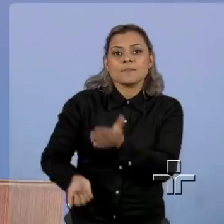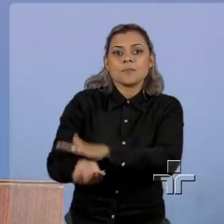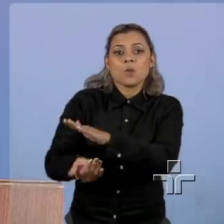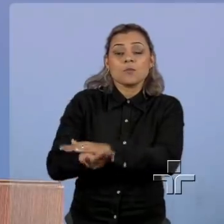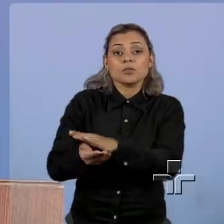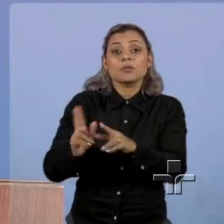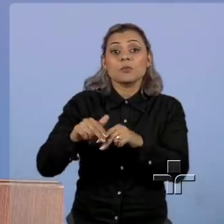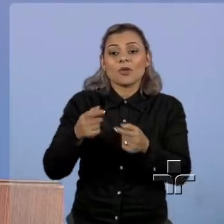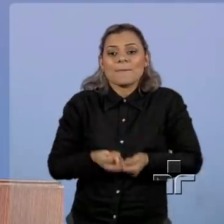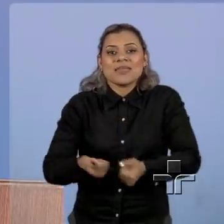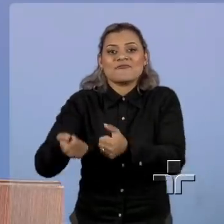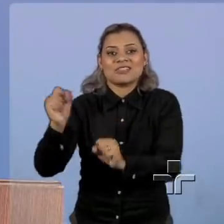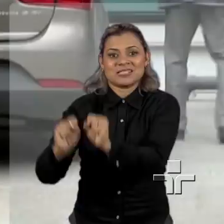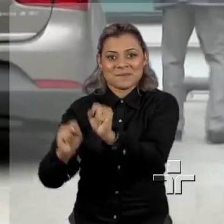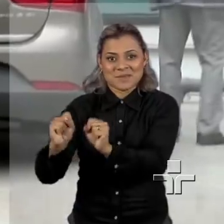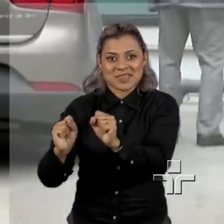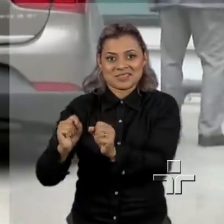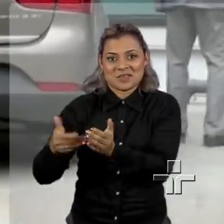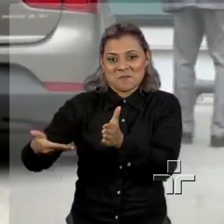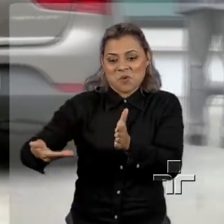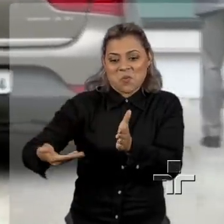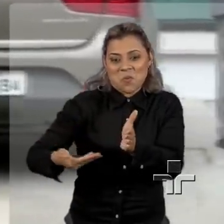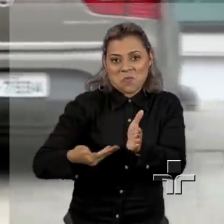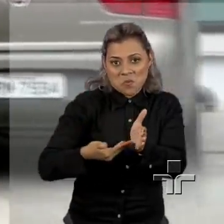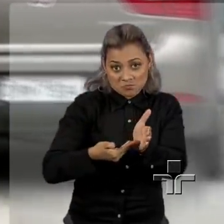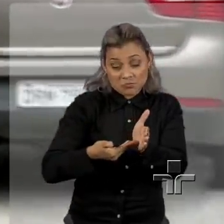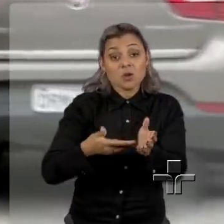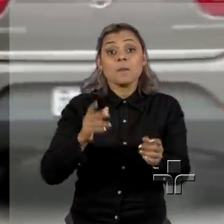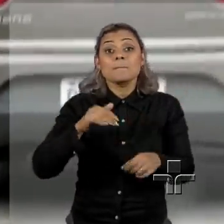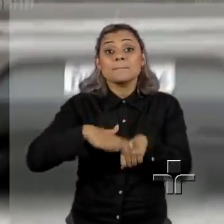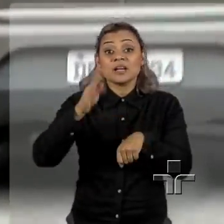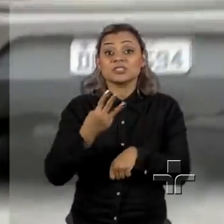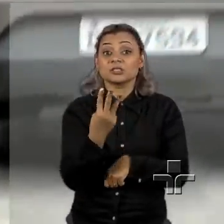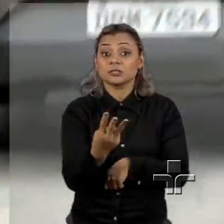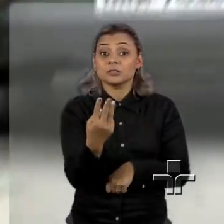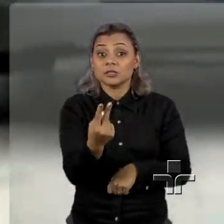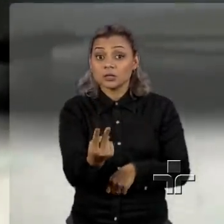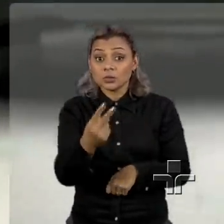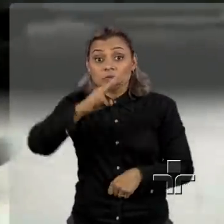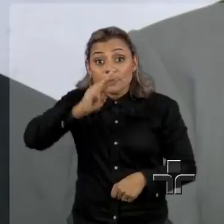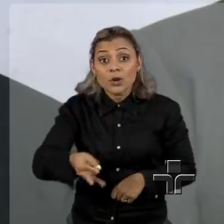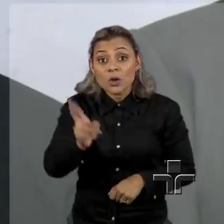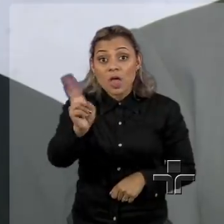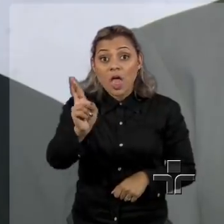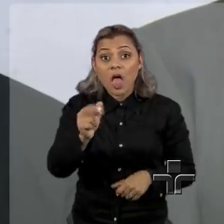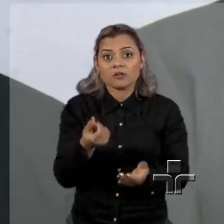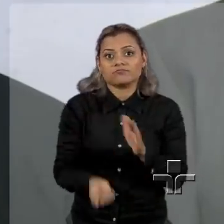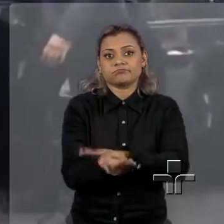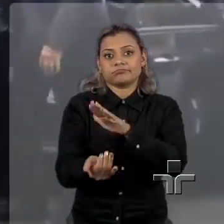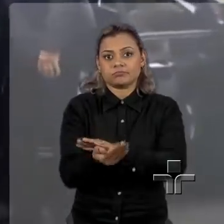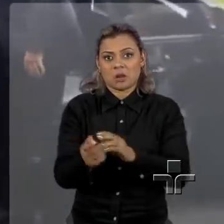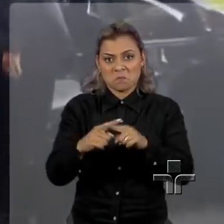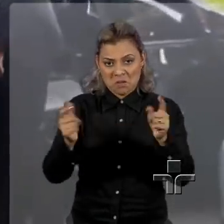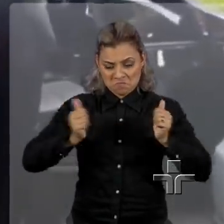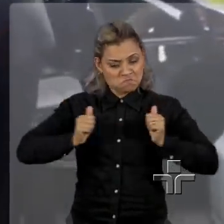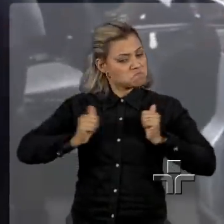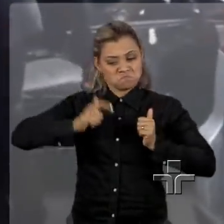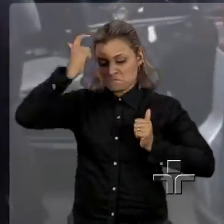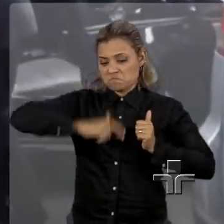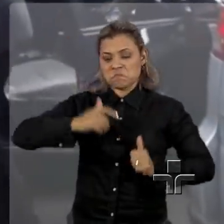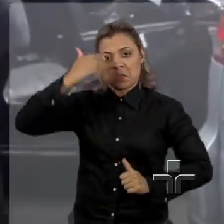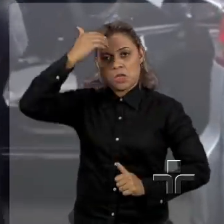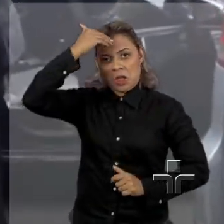ao editar um decreto portuário. Mais de R$32 milhões teriam sido desviados. Temer nega. No caso de